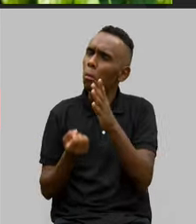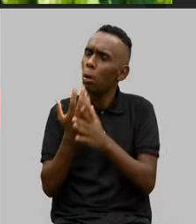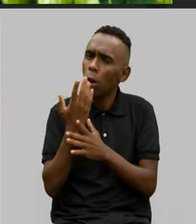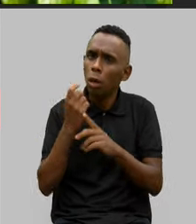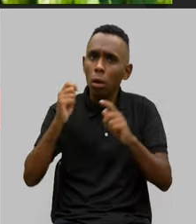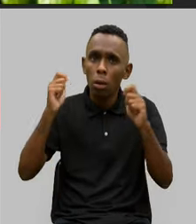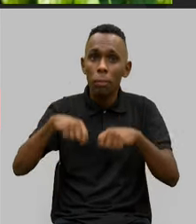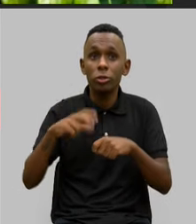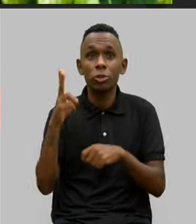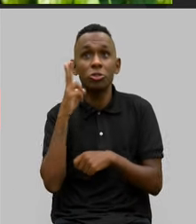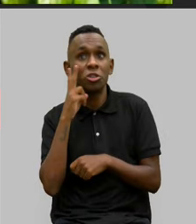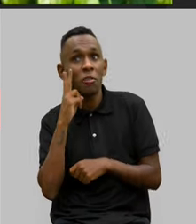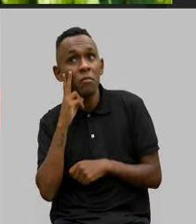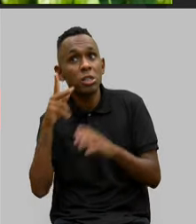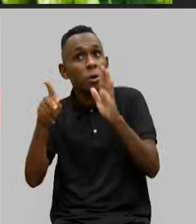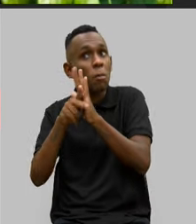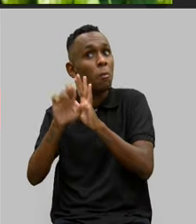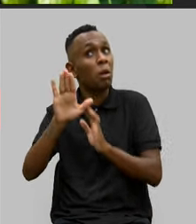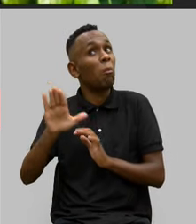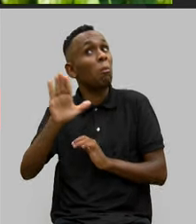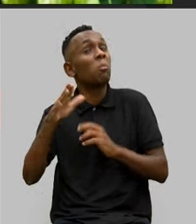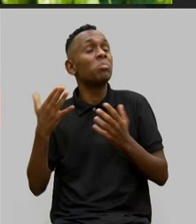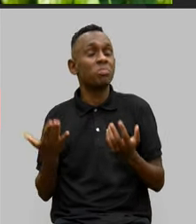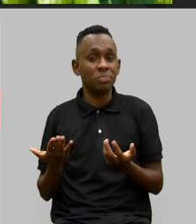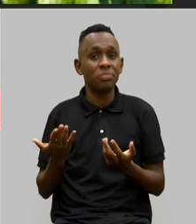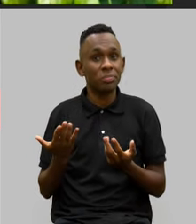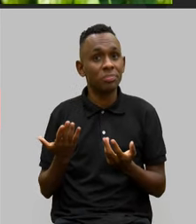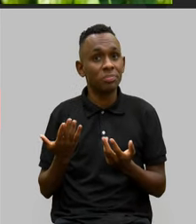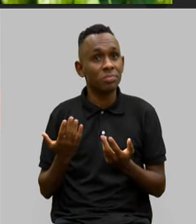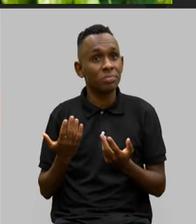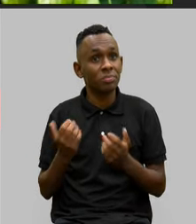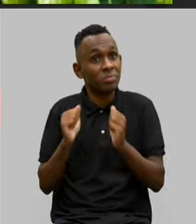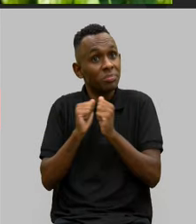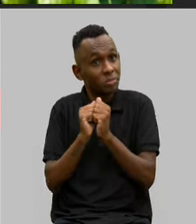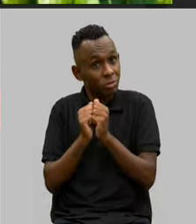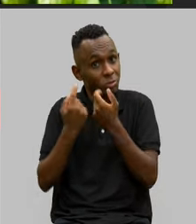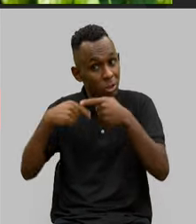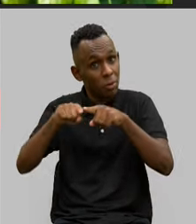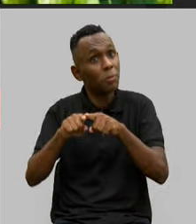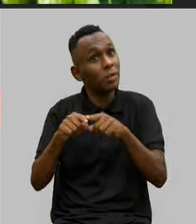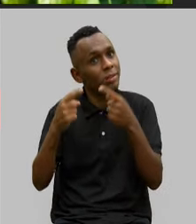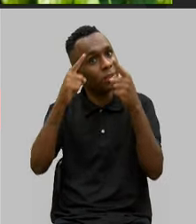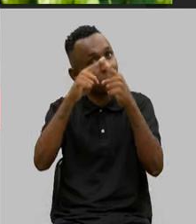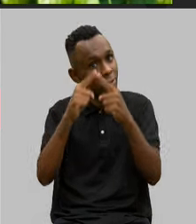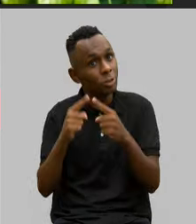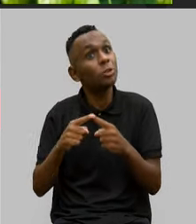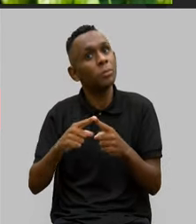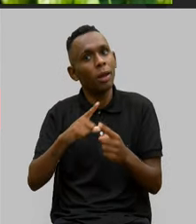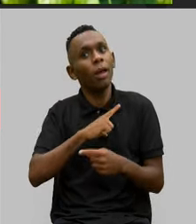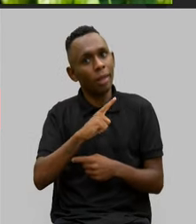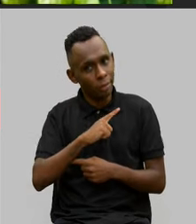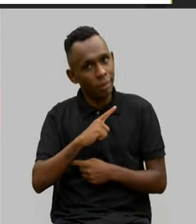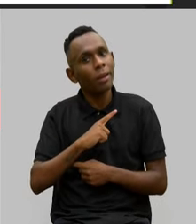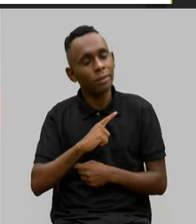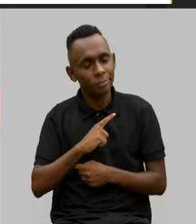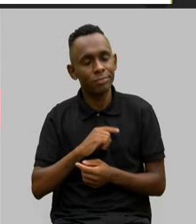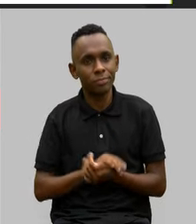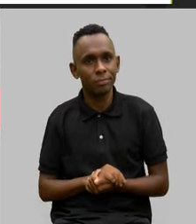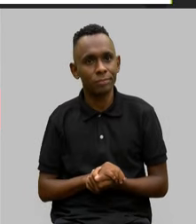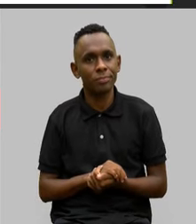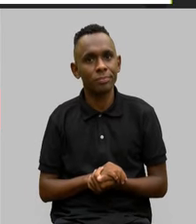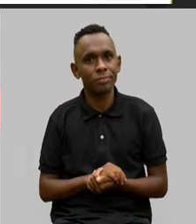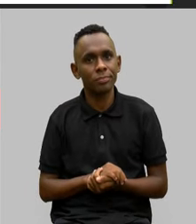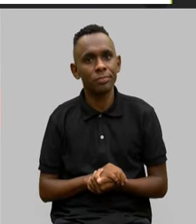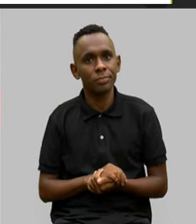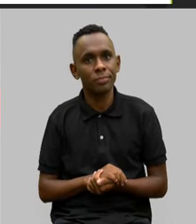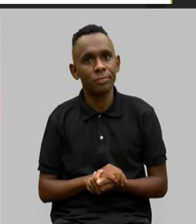que seria cerveja de cannabis né cerveja com can bediol e esse tipo de coisa existe também muito